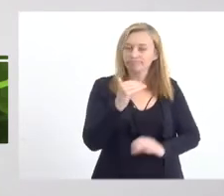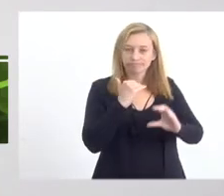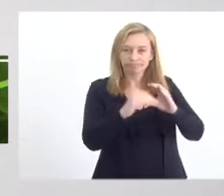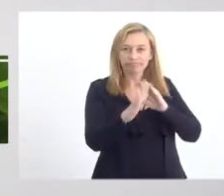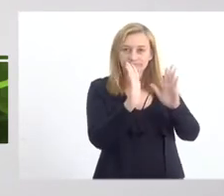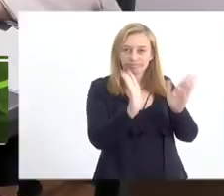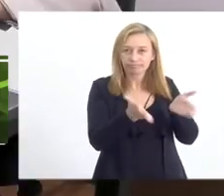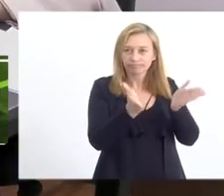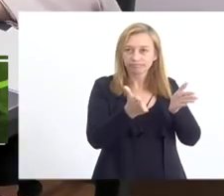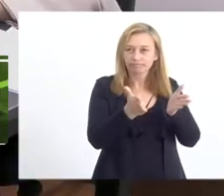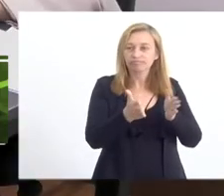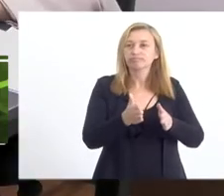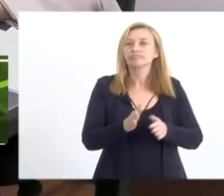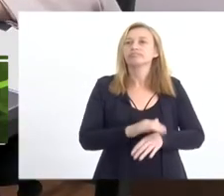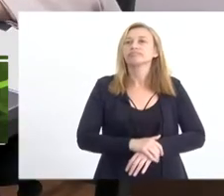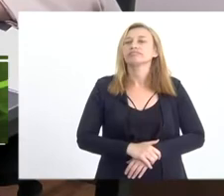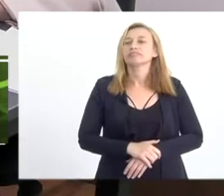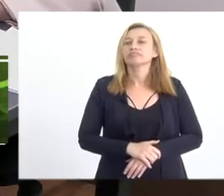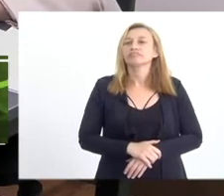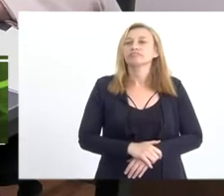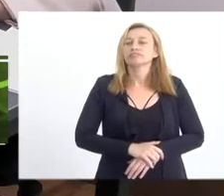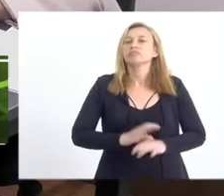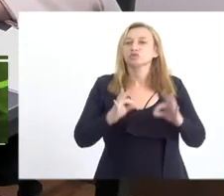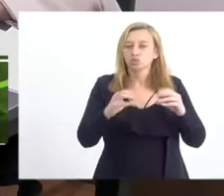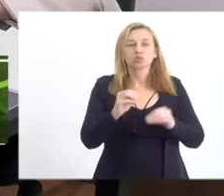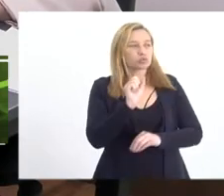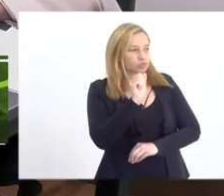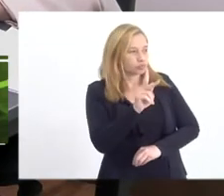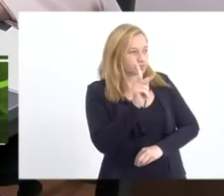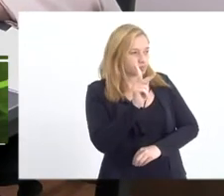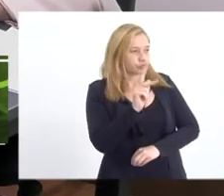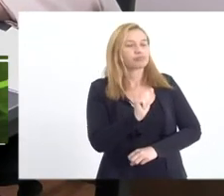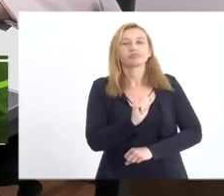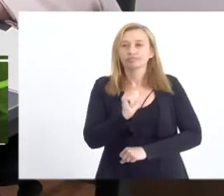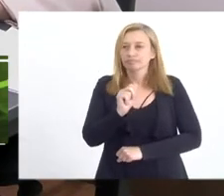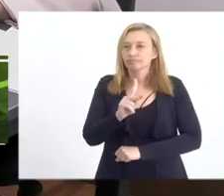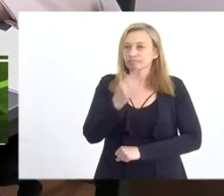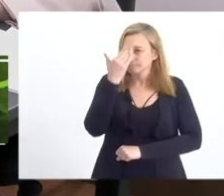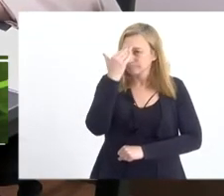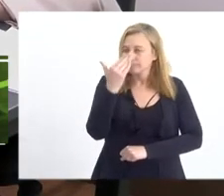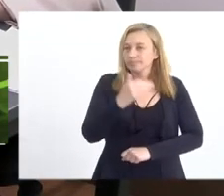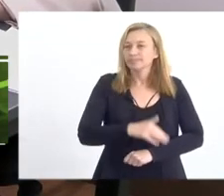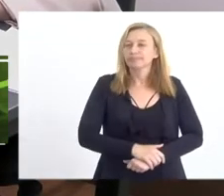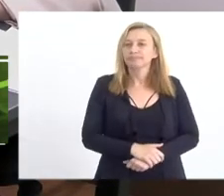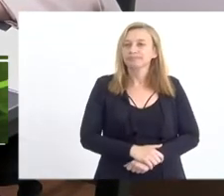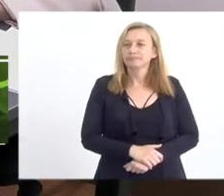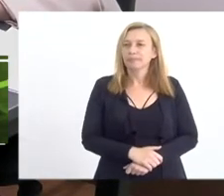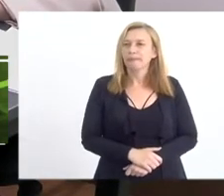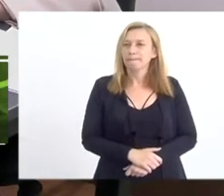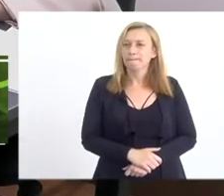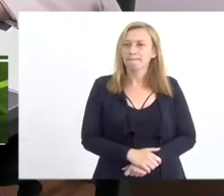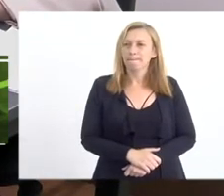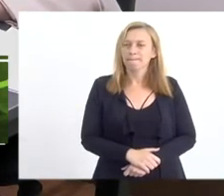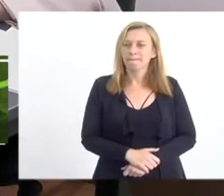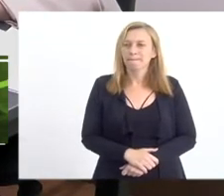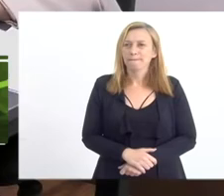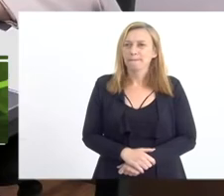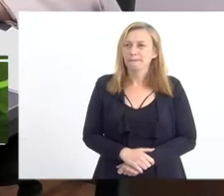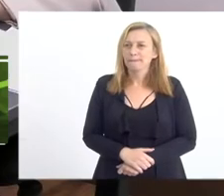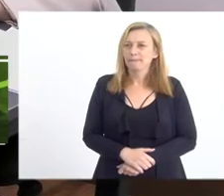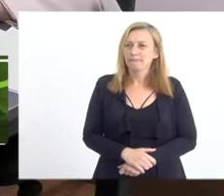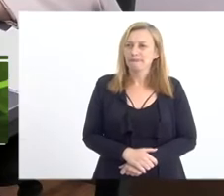encaminhamento dentro daquele e-mail da convocação mesmo. Isso. Okay, obrigado. Farei encaminhamento.